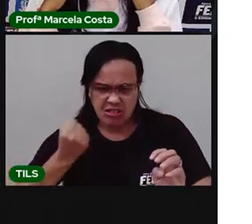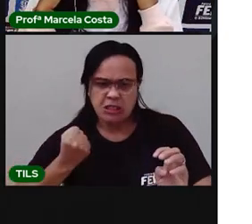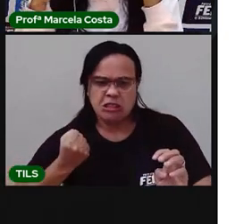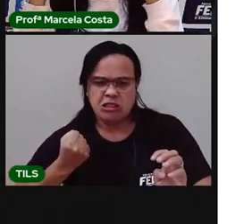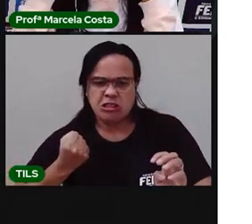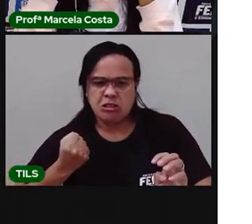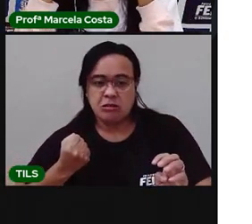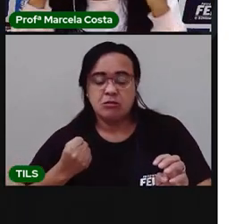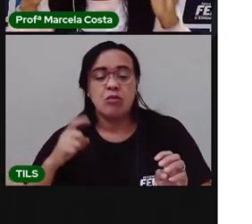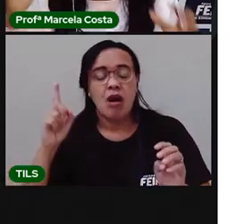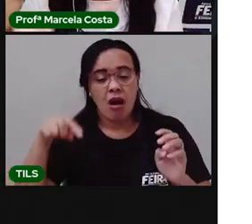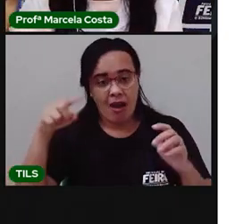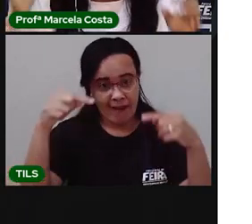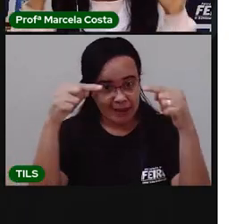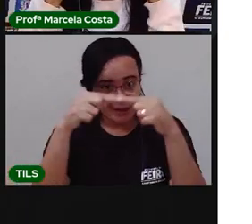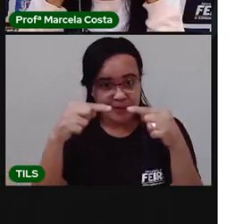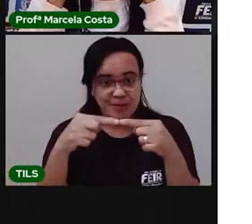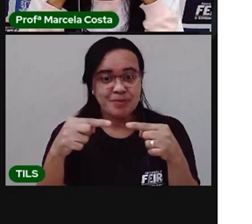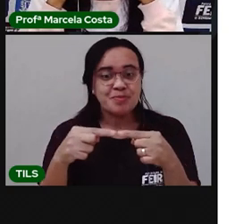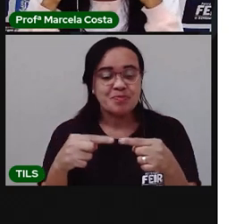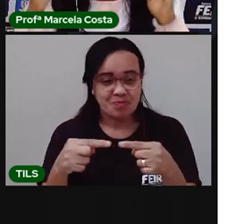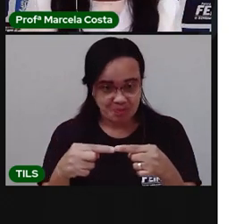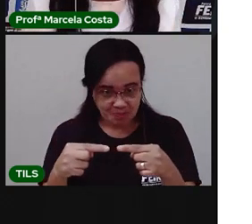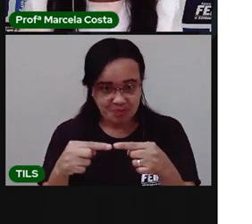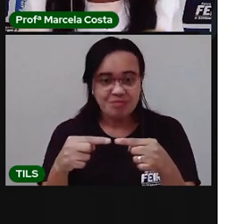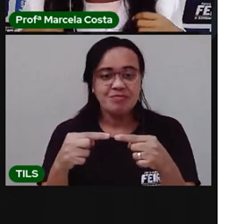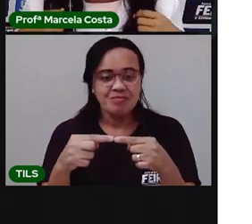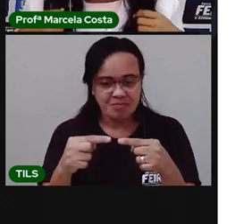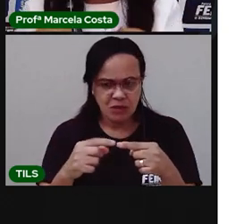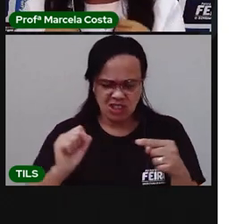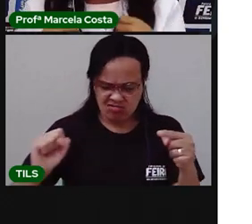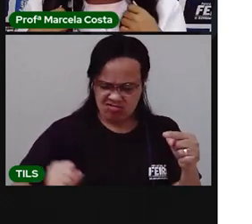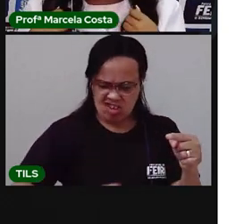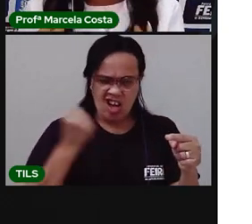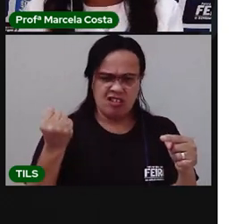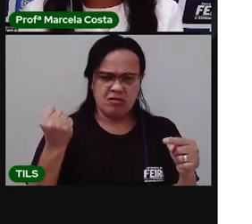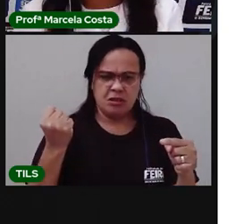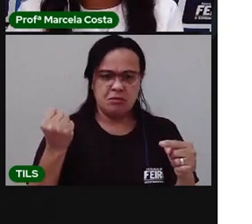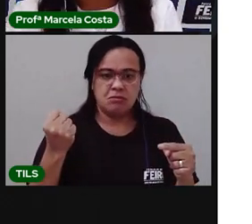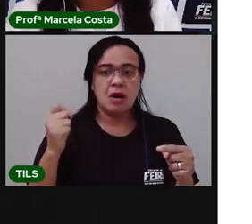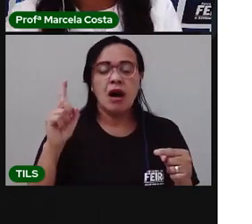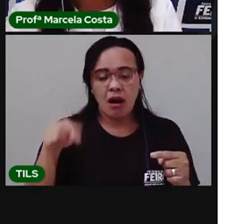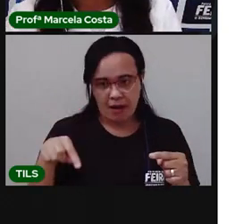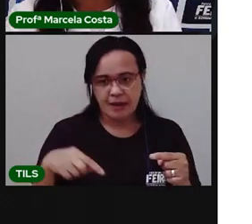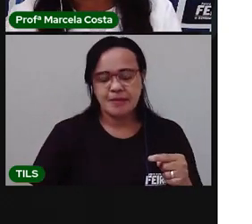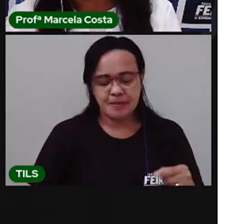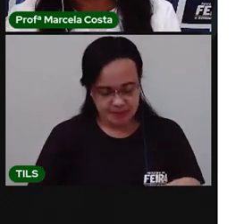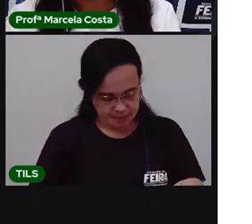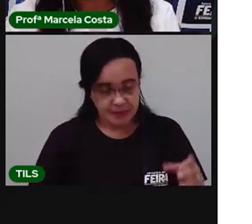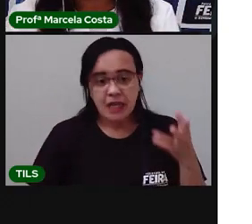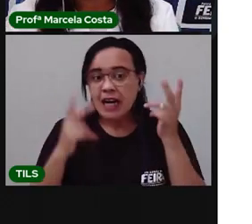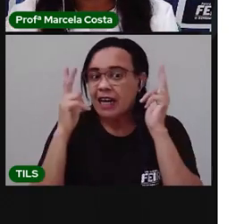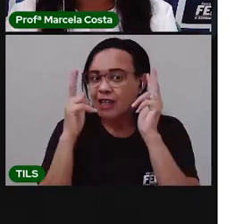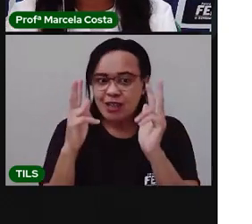o rosto, franze a testa, fecha os olhos assim, para demonstrar que está com raiva. Igualzinho essa pessoa está